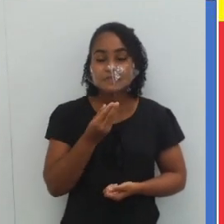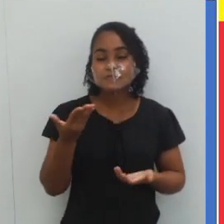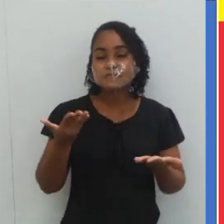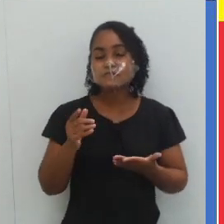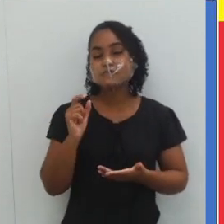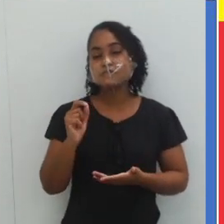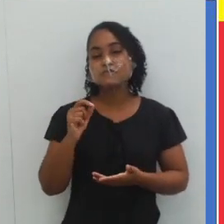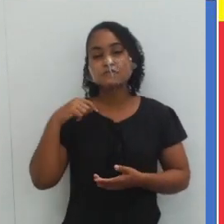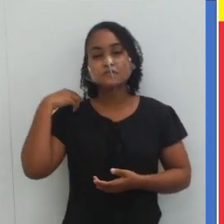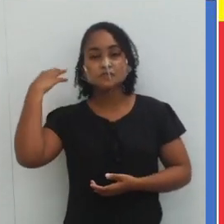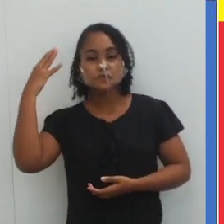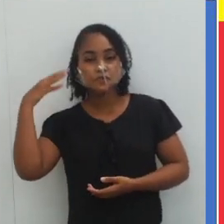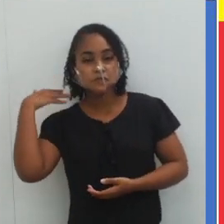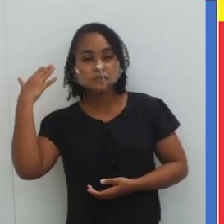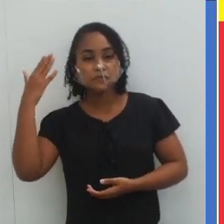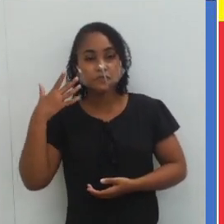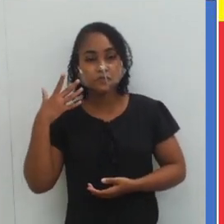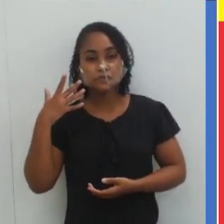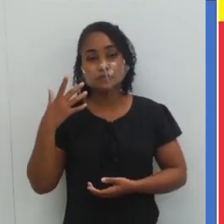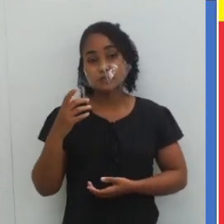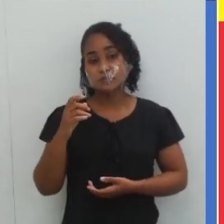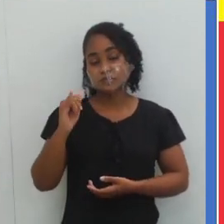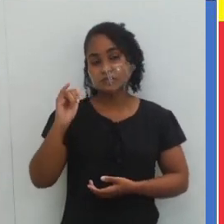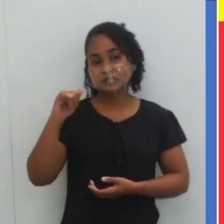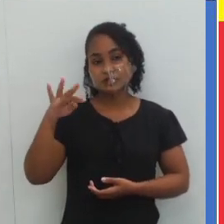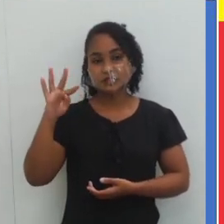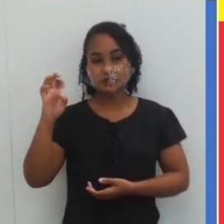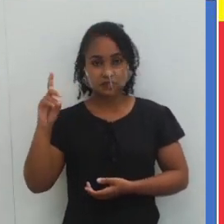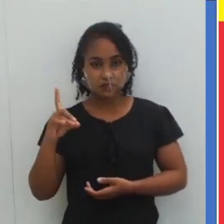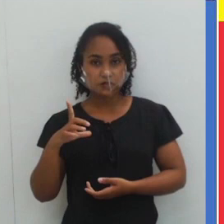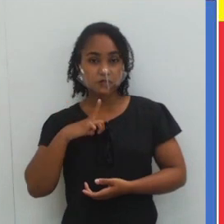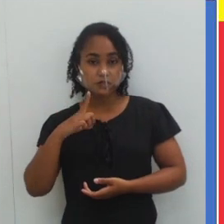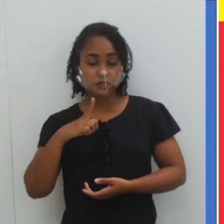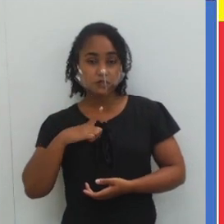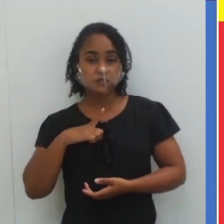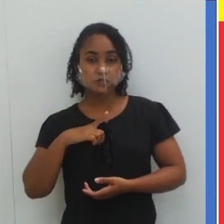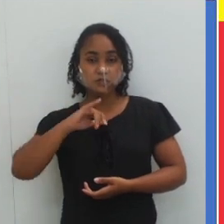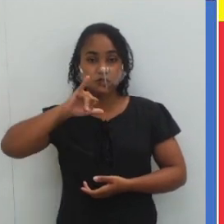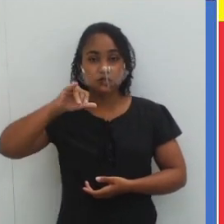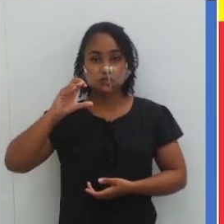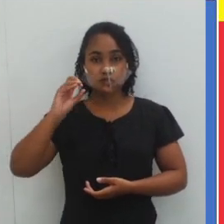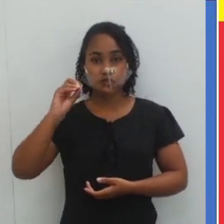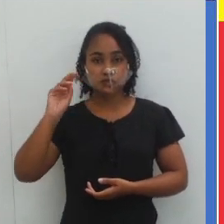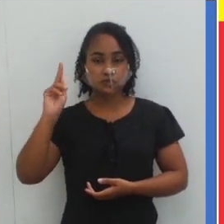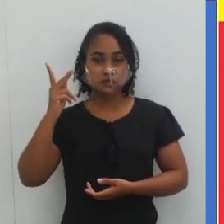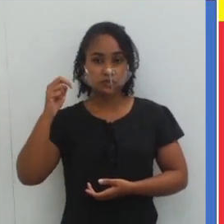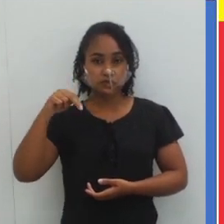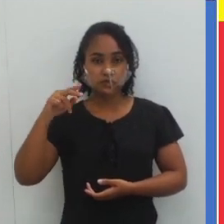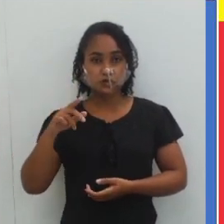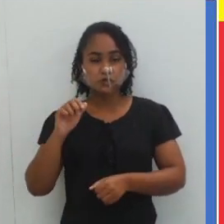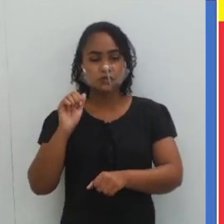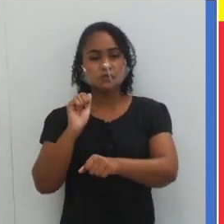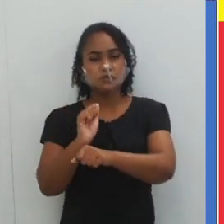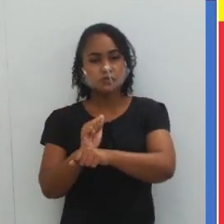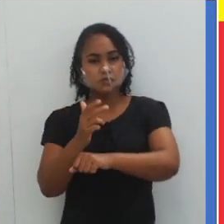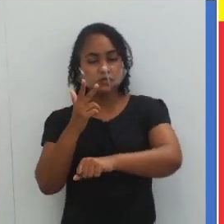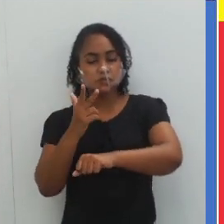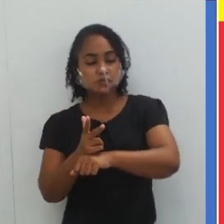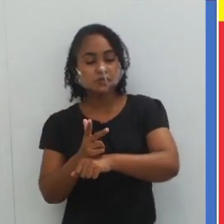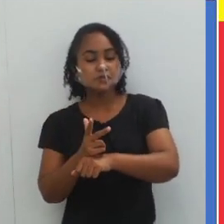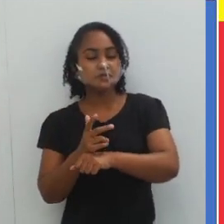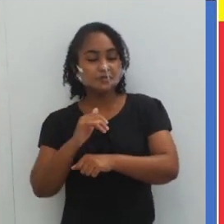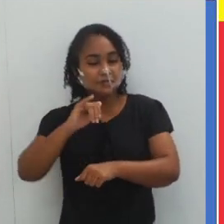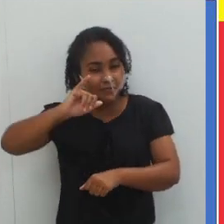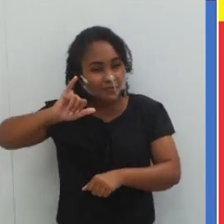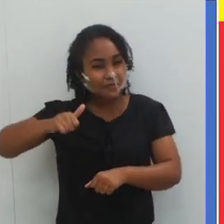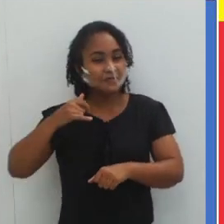dica de hoje vai ser a música Imagine, de John Lennon aí em Libras. Dá uma pausa,